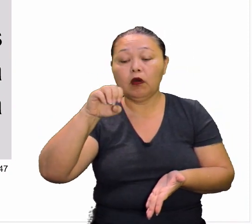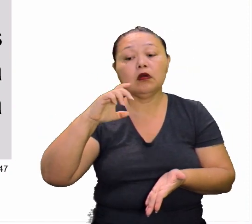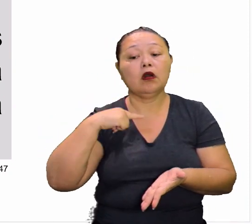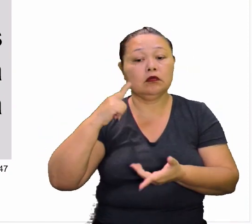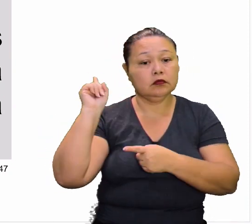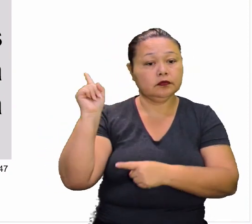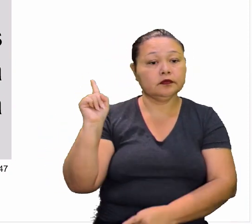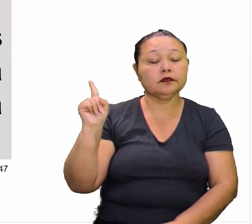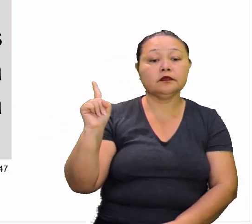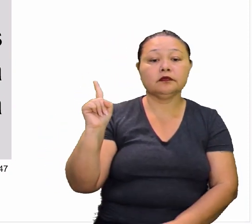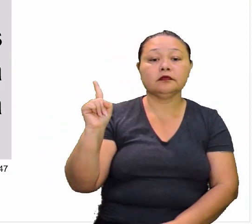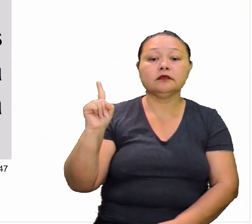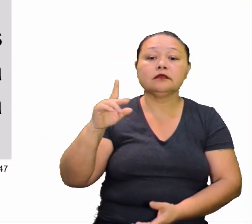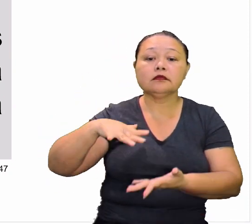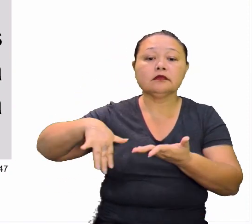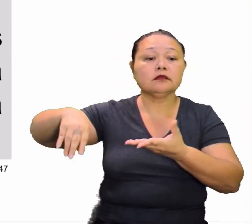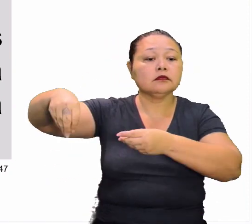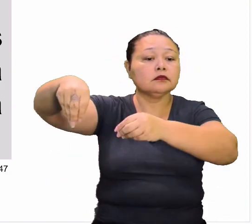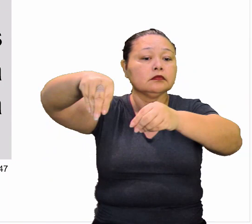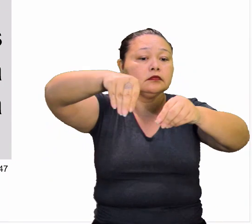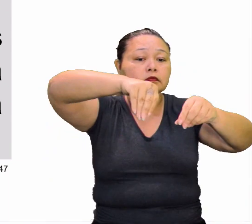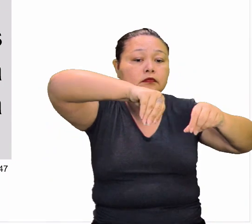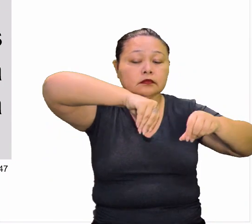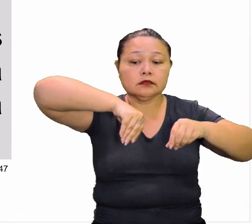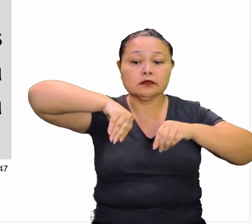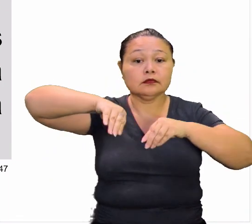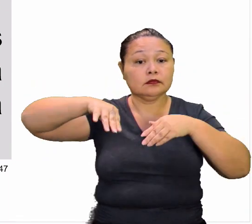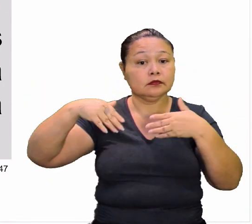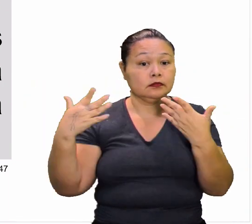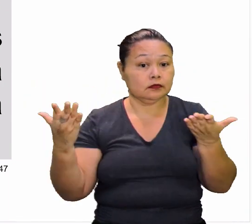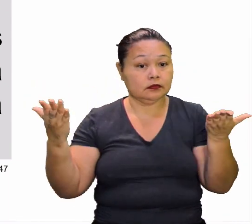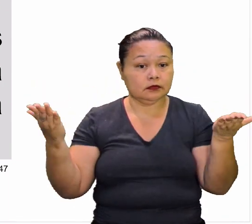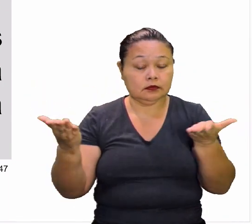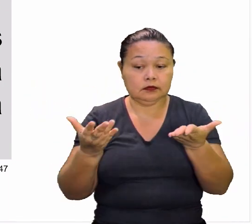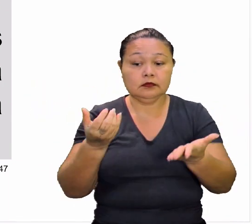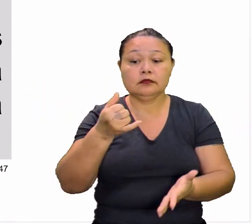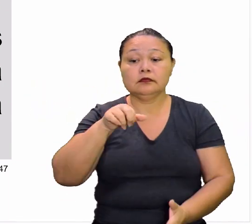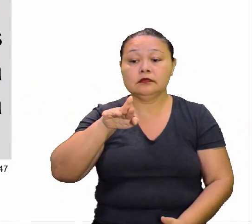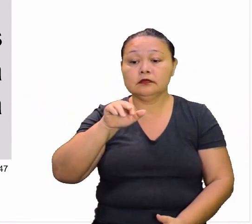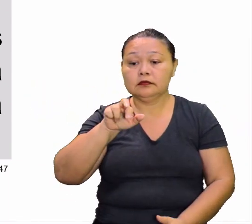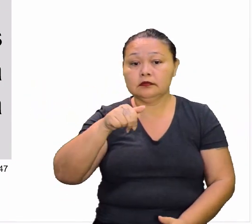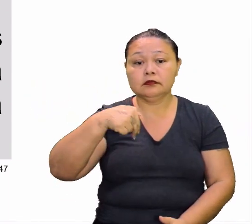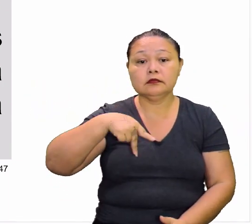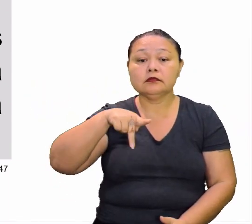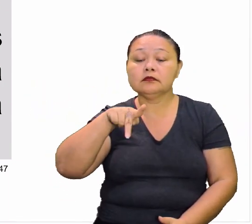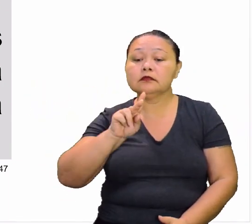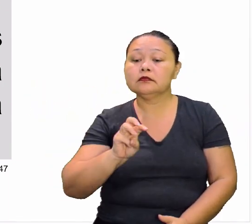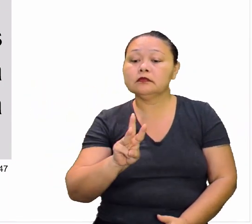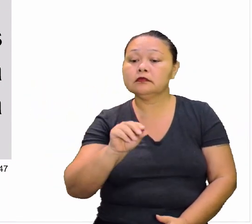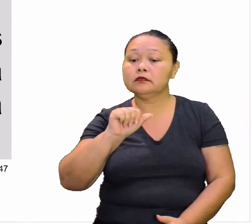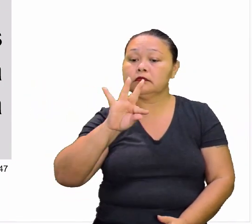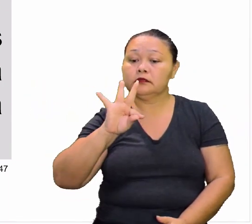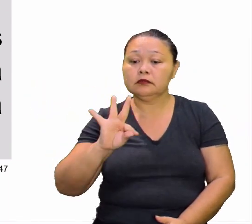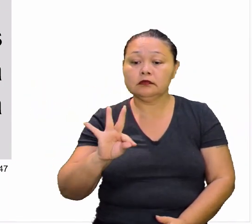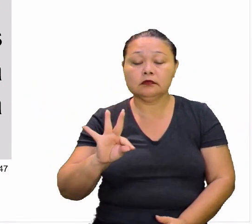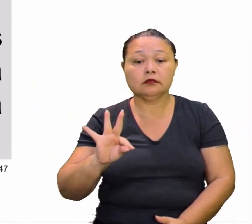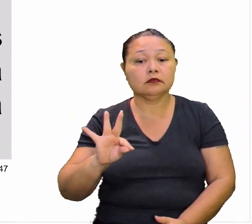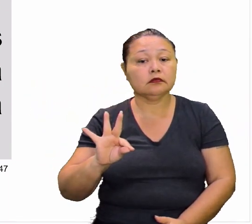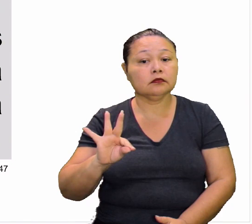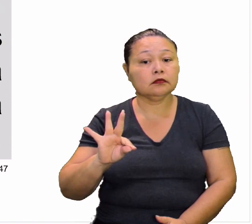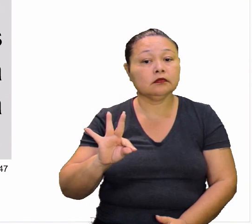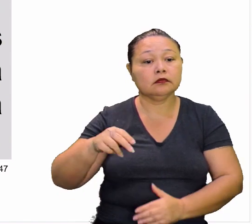Mesopotâmia, ela abrangia os territórios do atual Iraque e Kuwait,